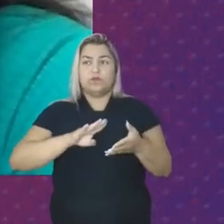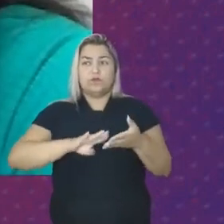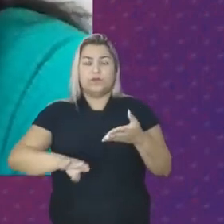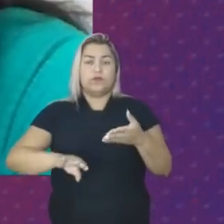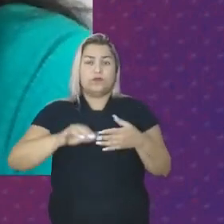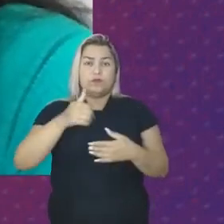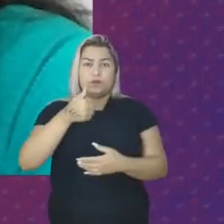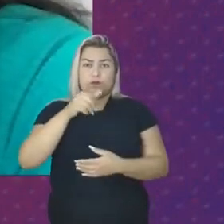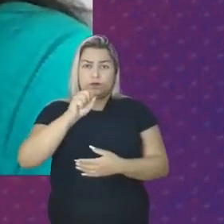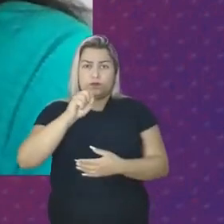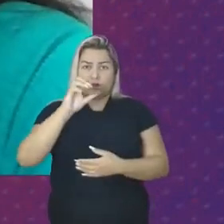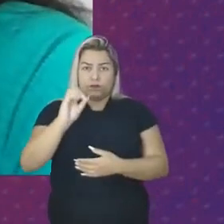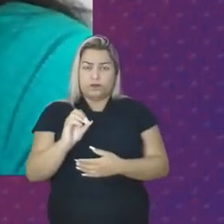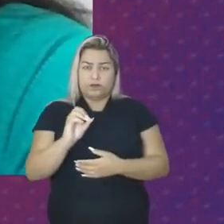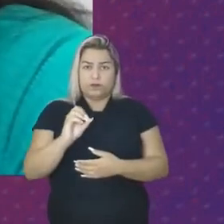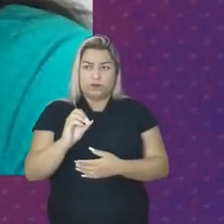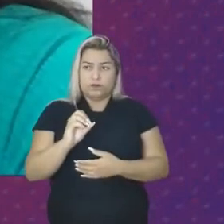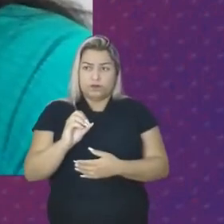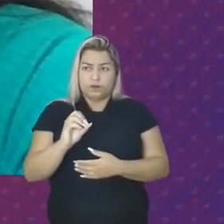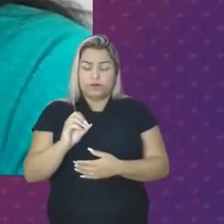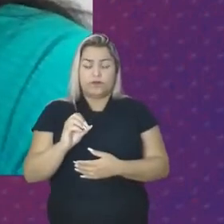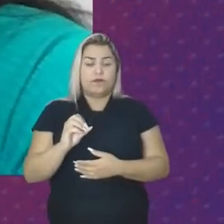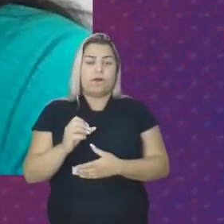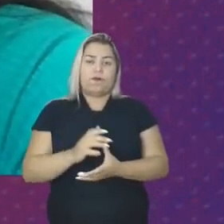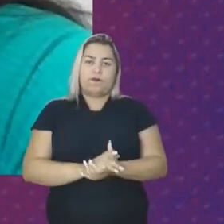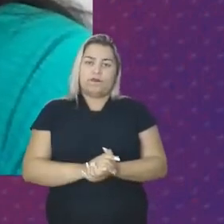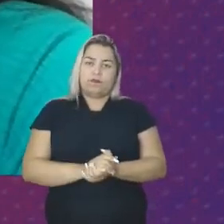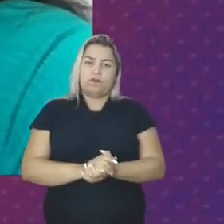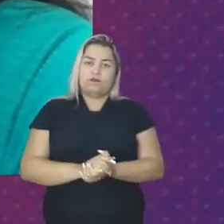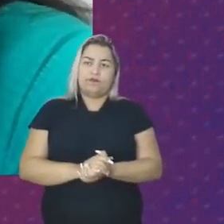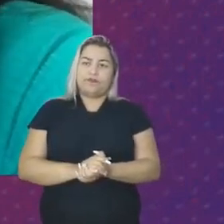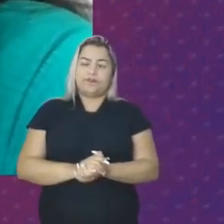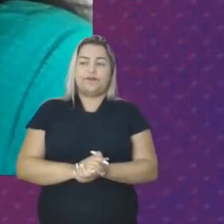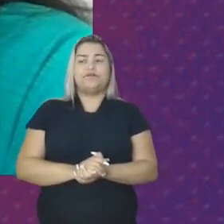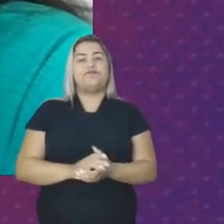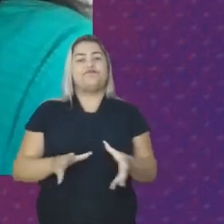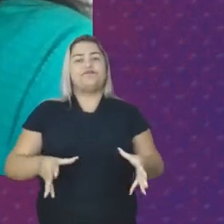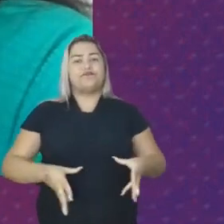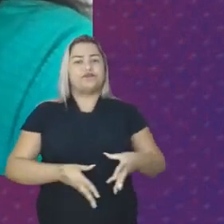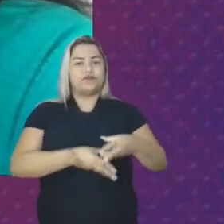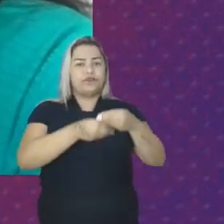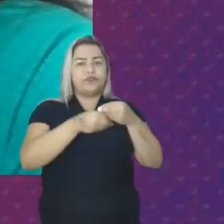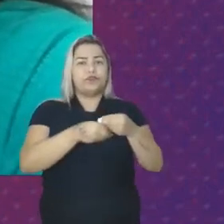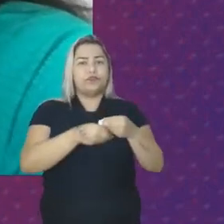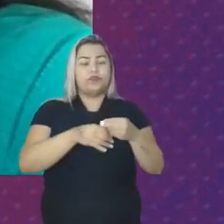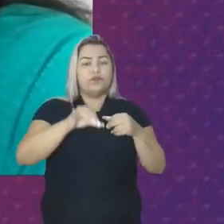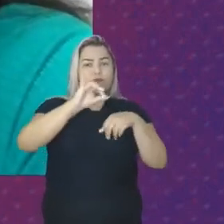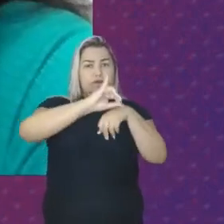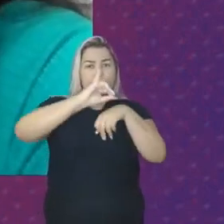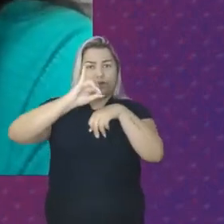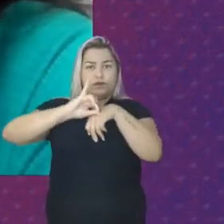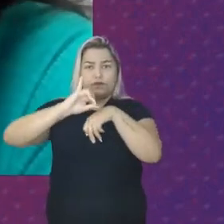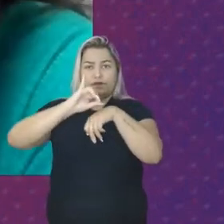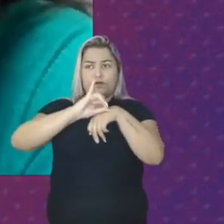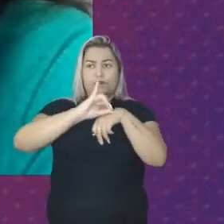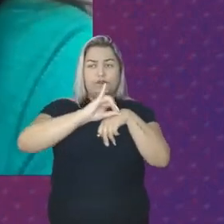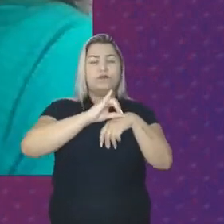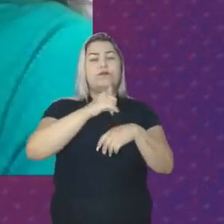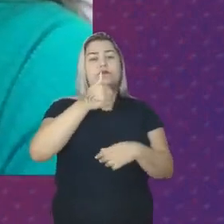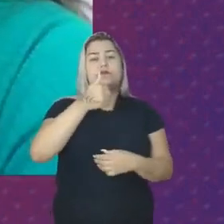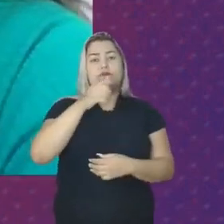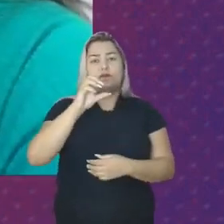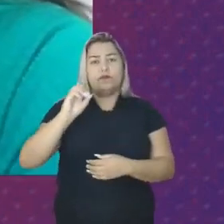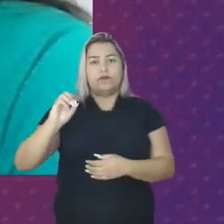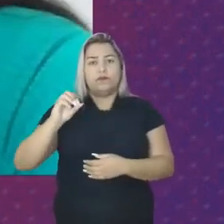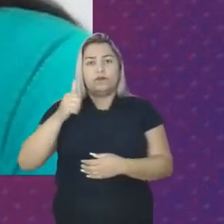do 180, eles adotam uma junção das centrais Disque 100